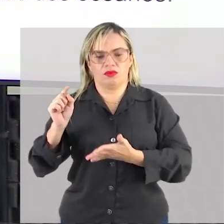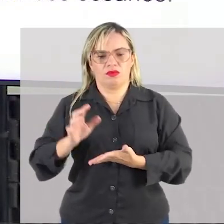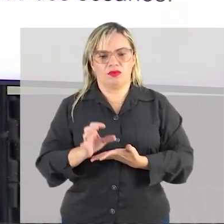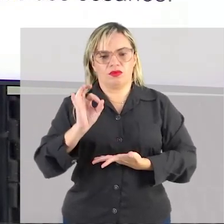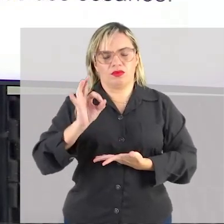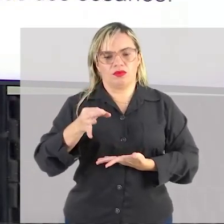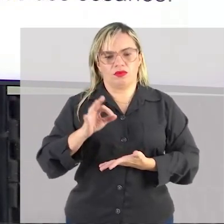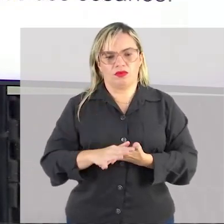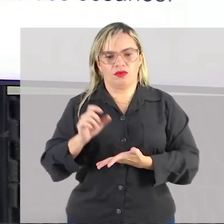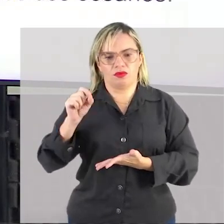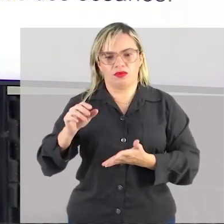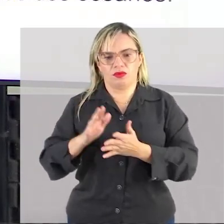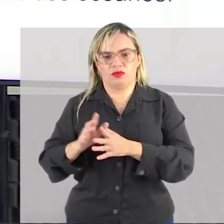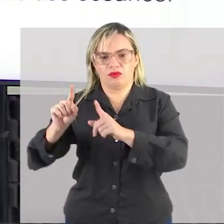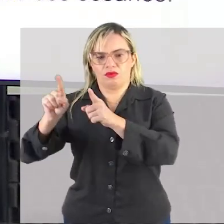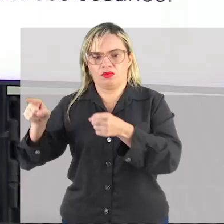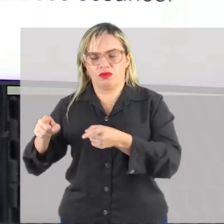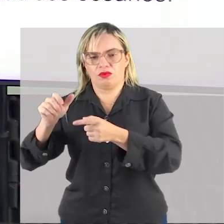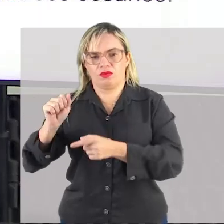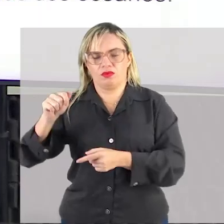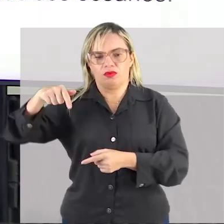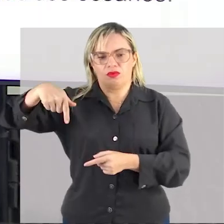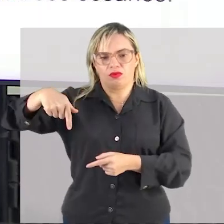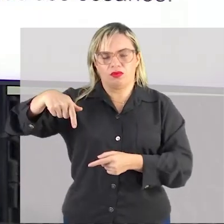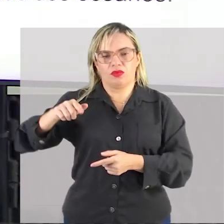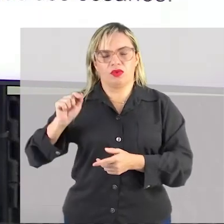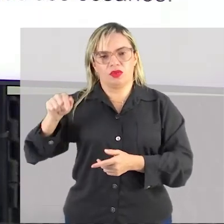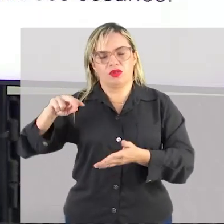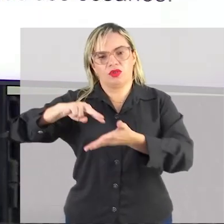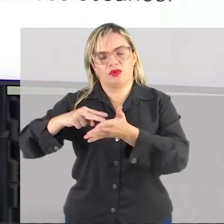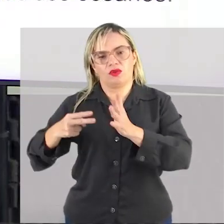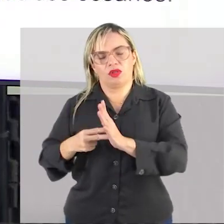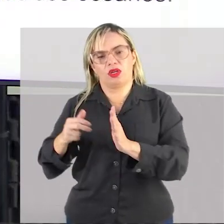Tá certo? Aqui dentro do parênteses, aqui, aquoso.